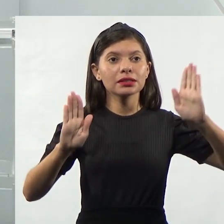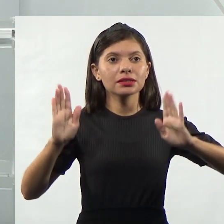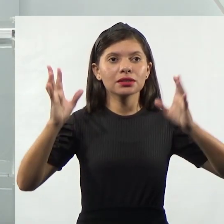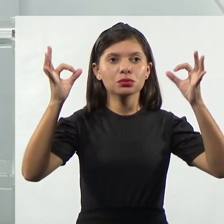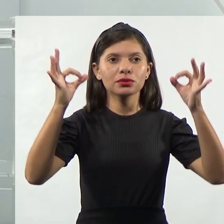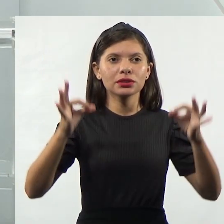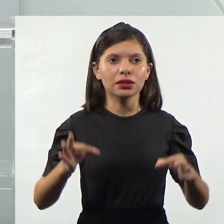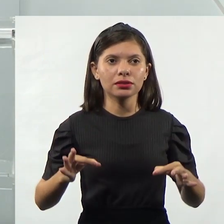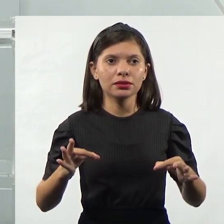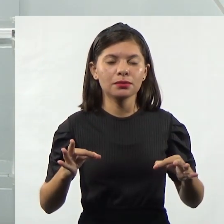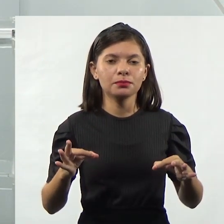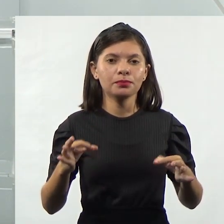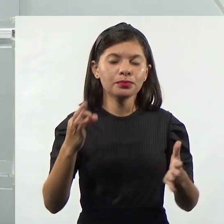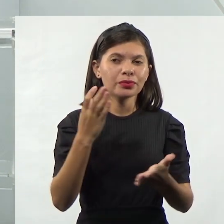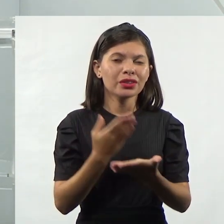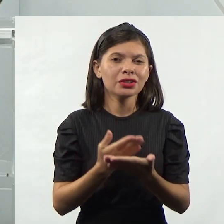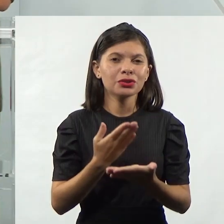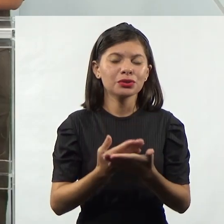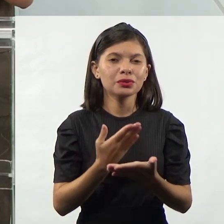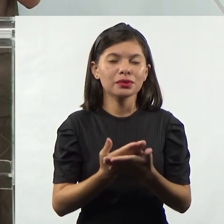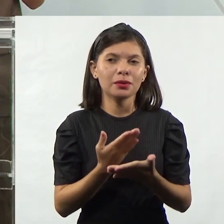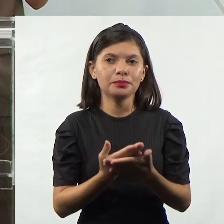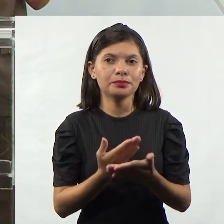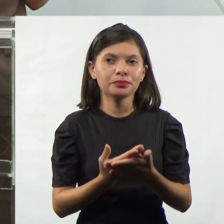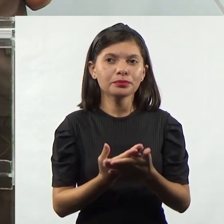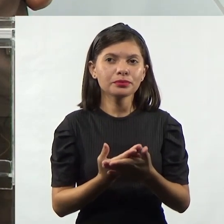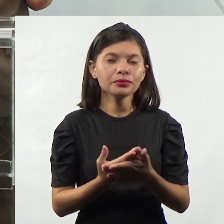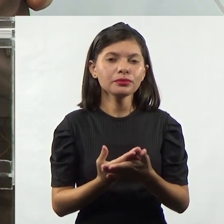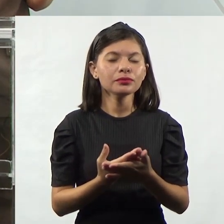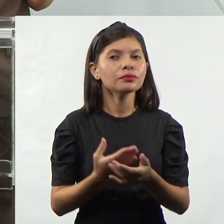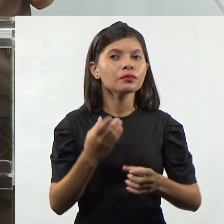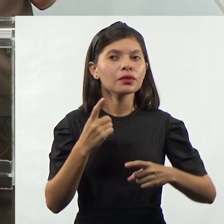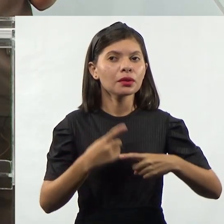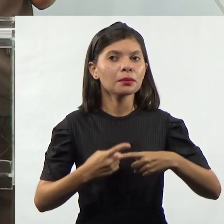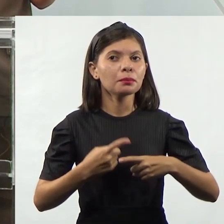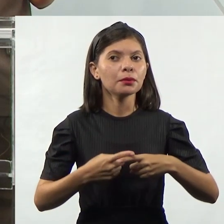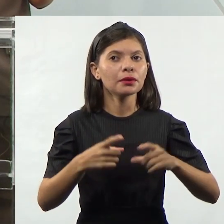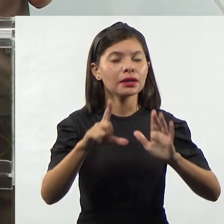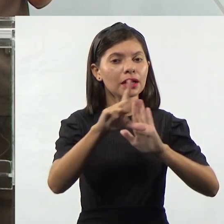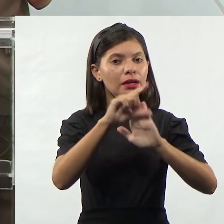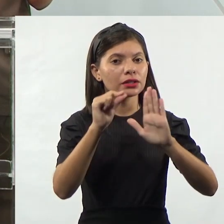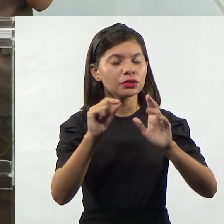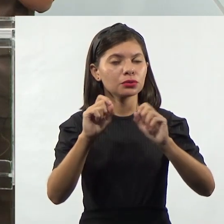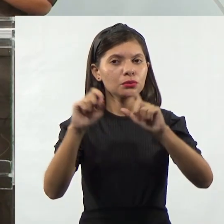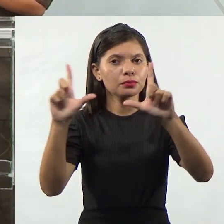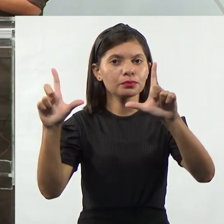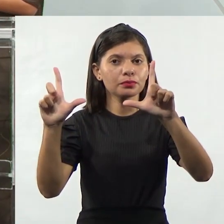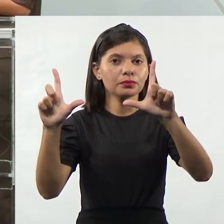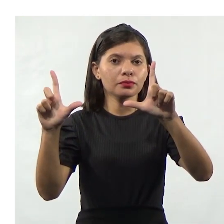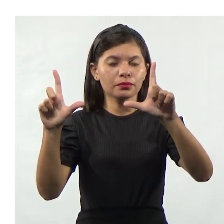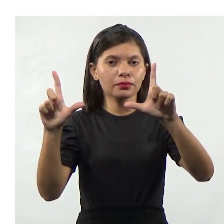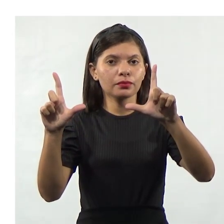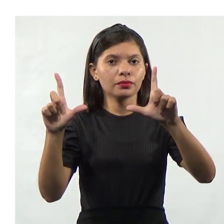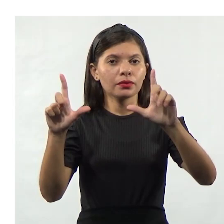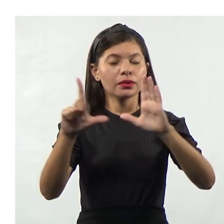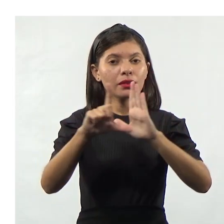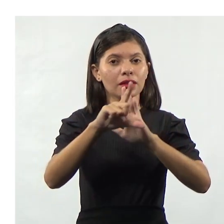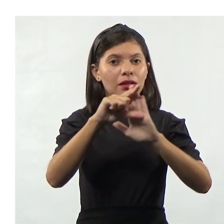correta quando for o caso. E aí, a gente vai estudar estes casos. Por quê? Artigo, vamos lá para o